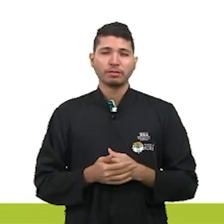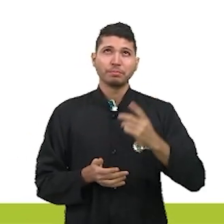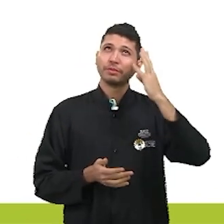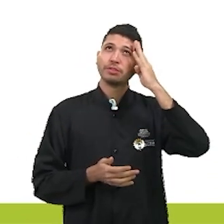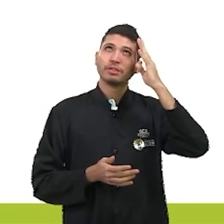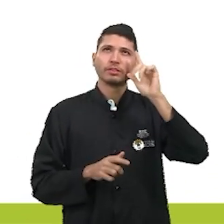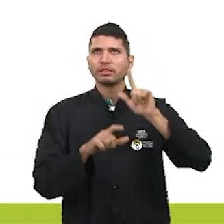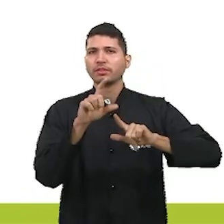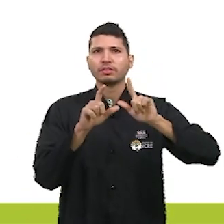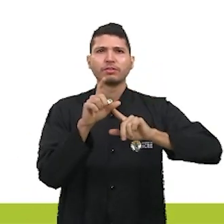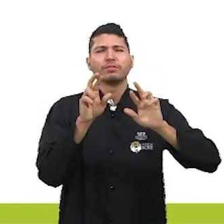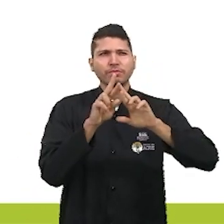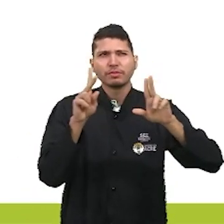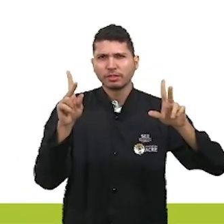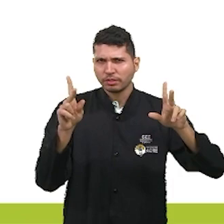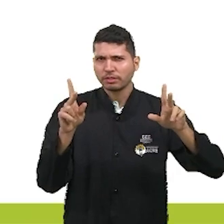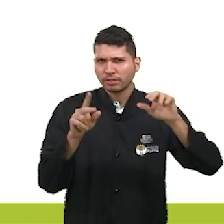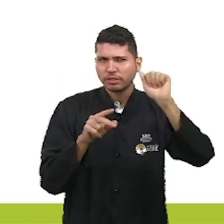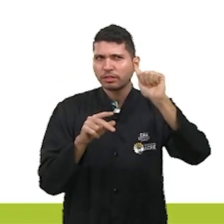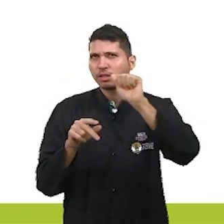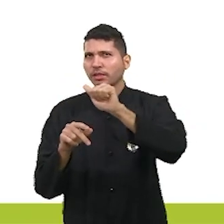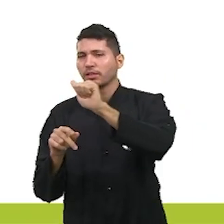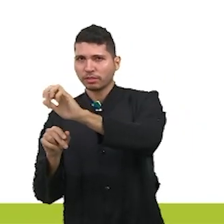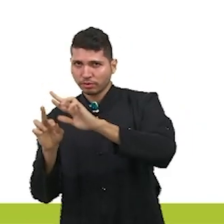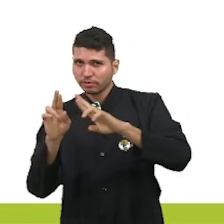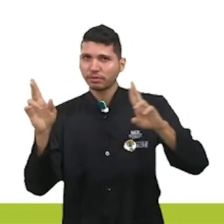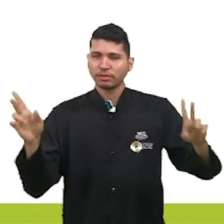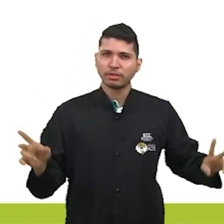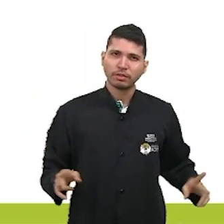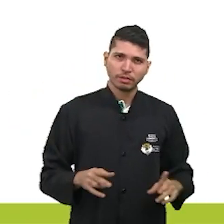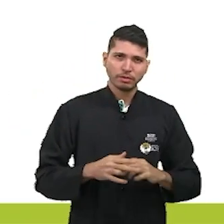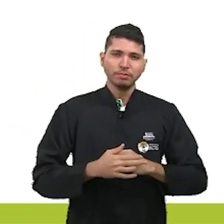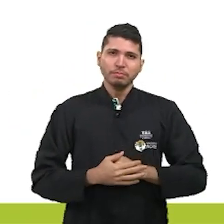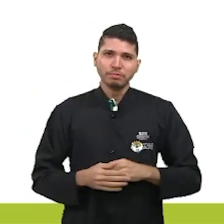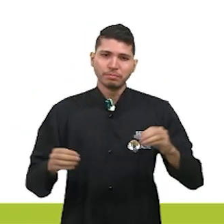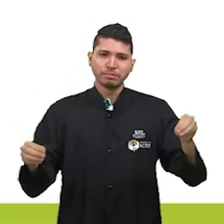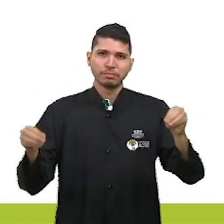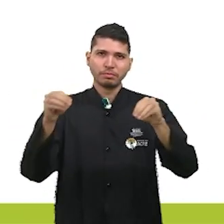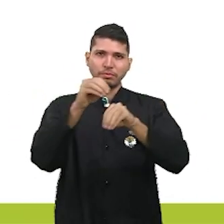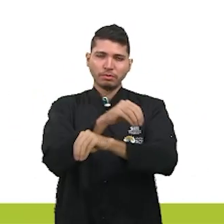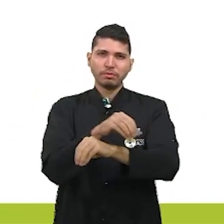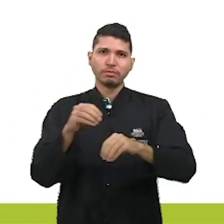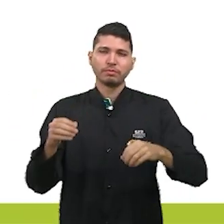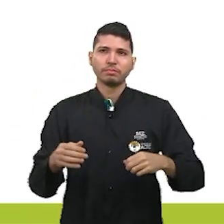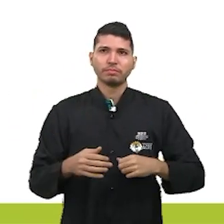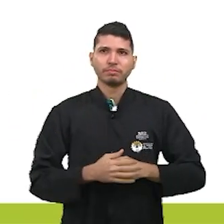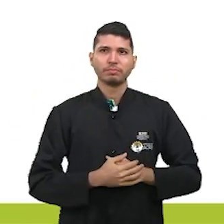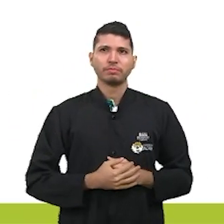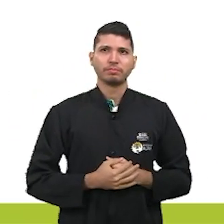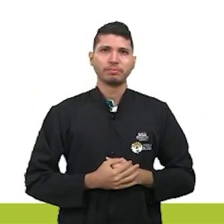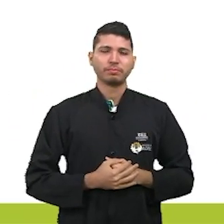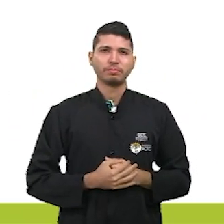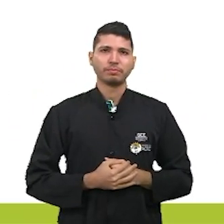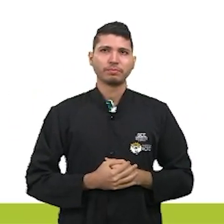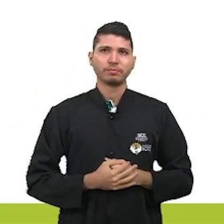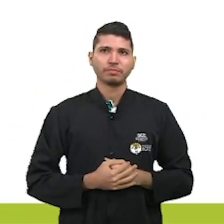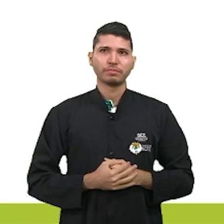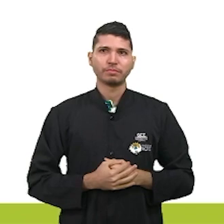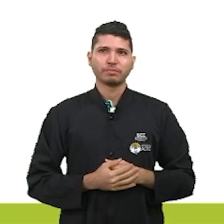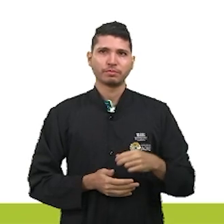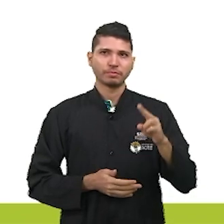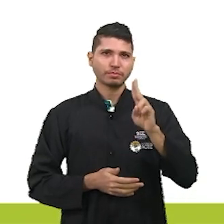sabemos resolver permutações. Eu vou resolver um problema menor com duas letras